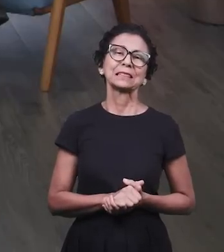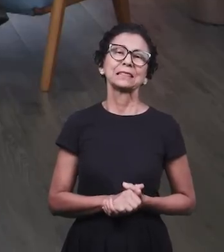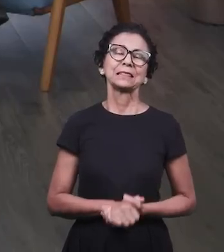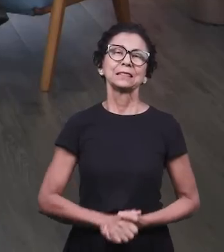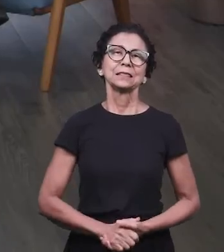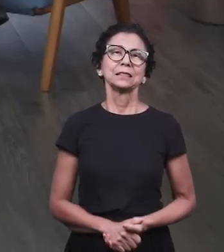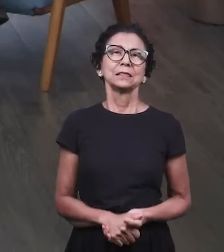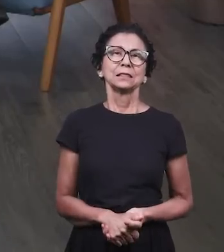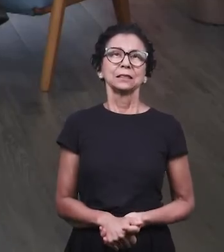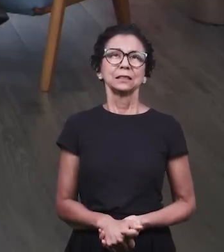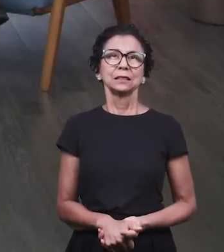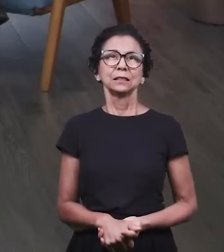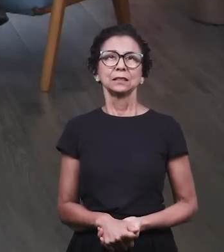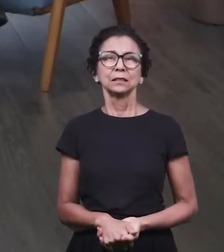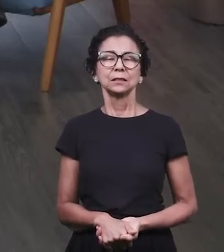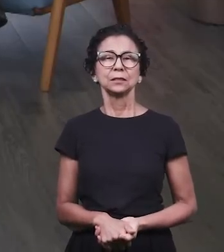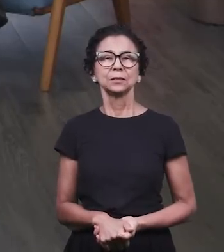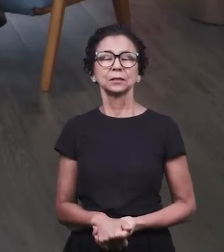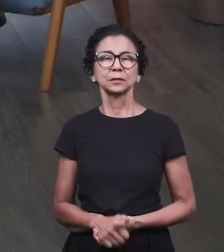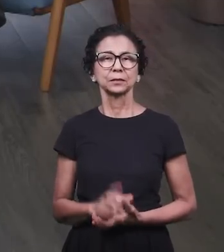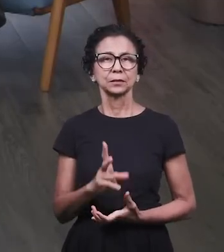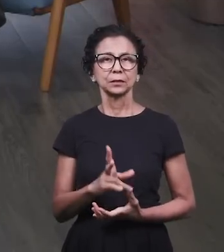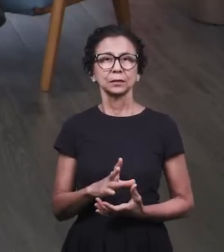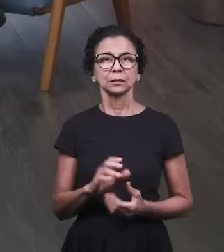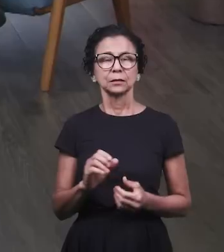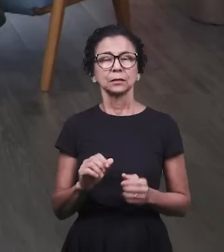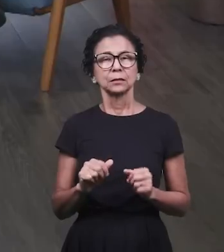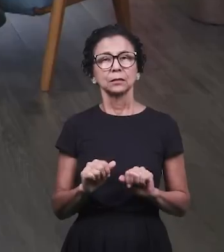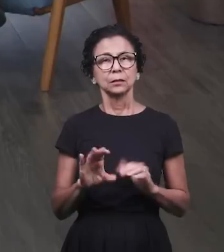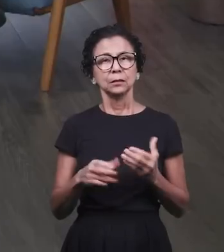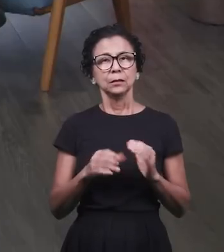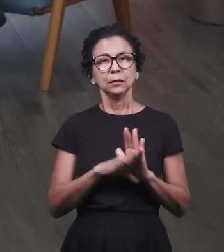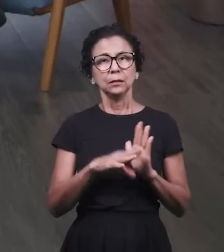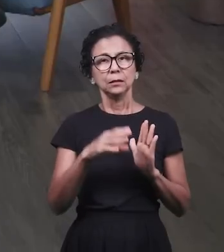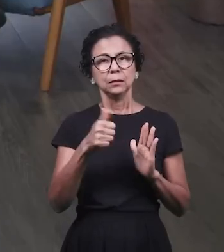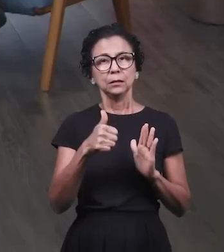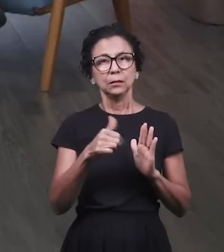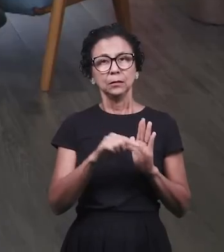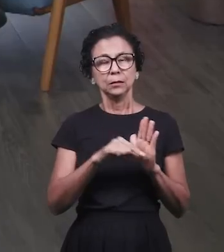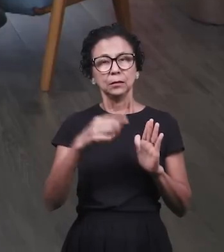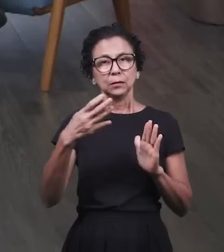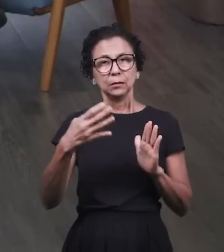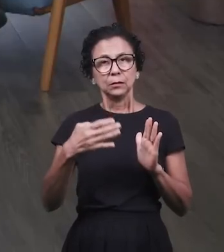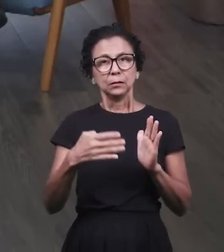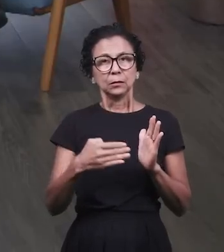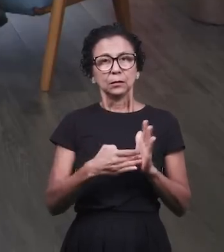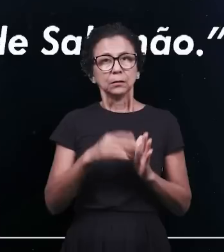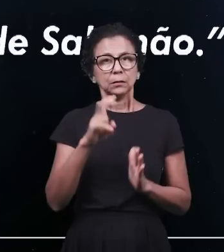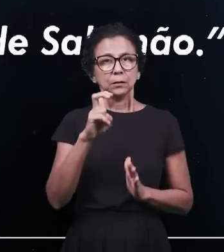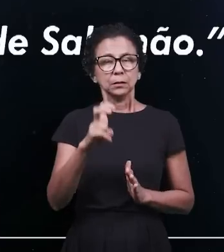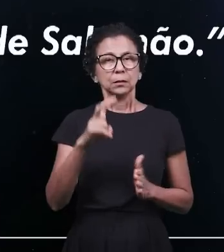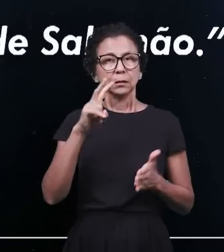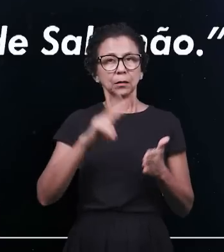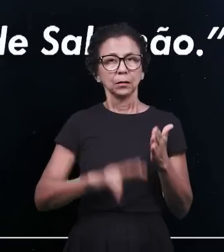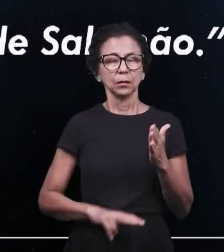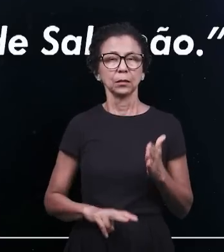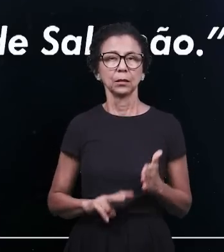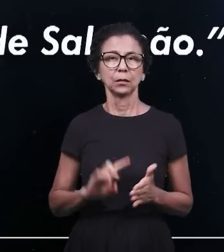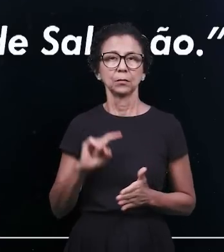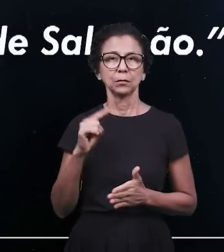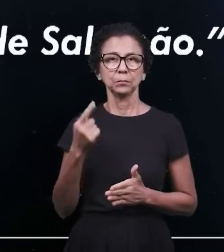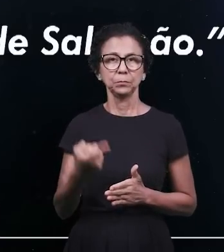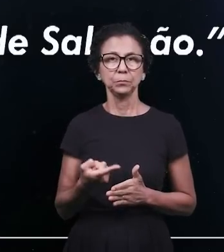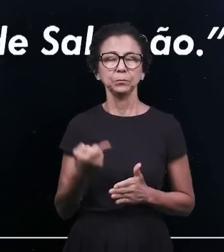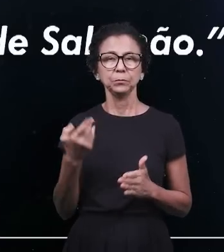de uma riqueza maravilhosa. Mas vamos lá. Cantares capítulo 1, versos 4 e 5. Nós vamos ler aqui para que vocês comentem de